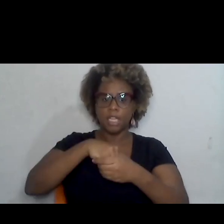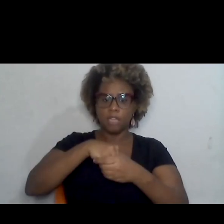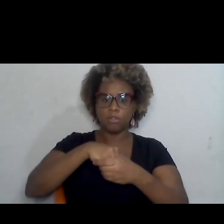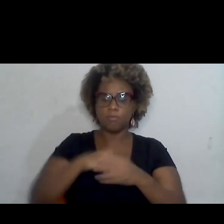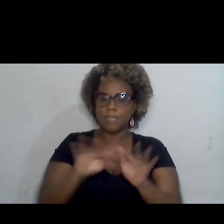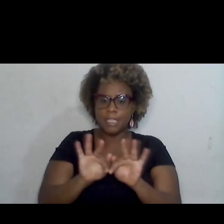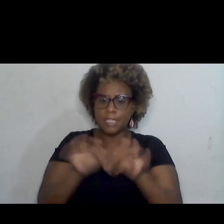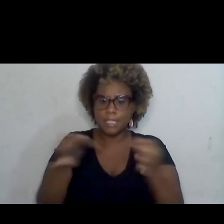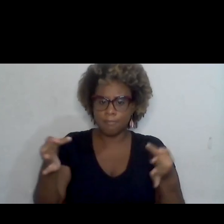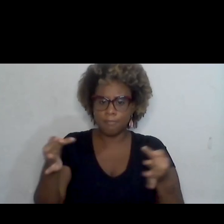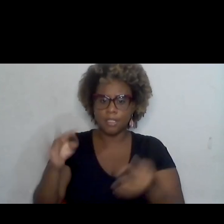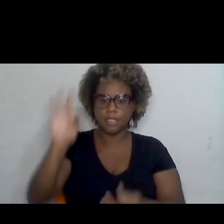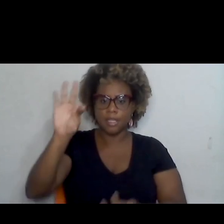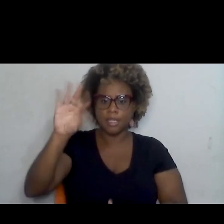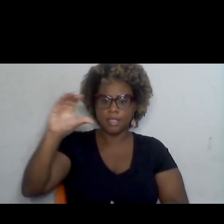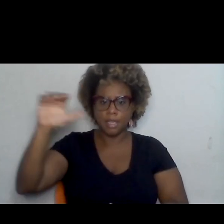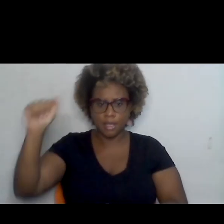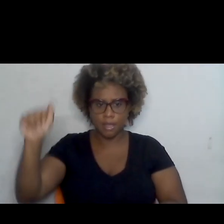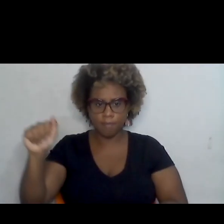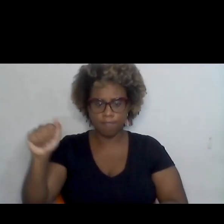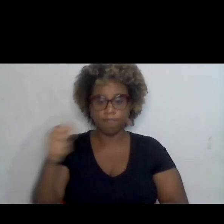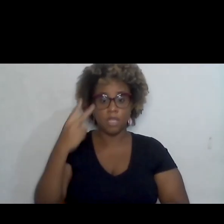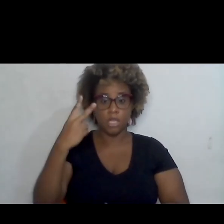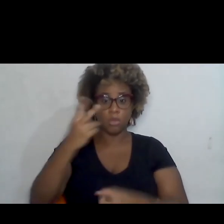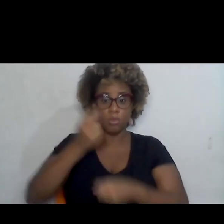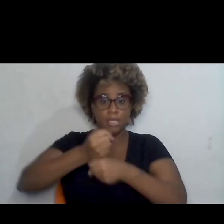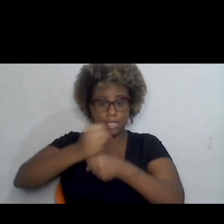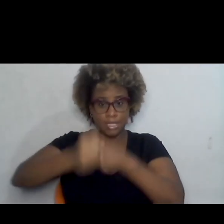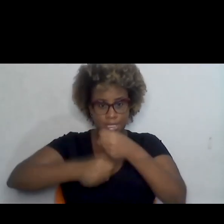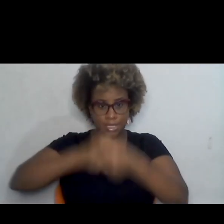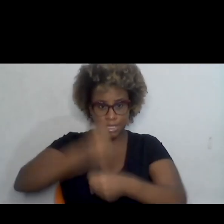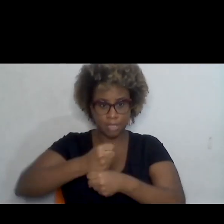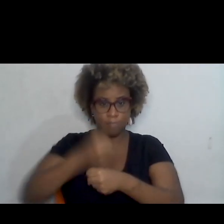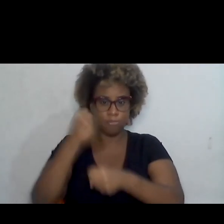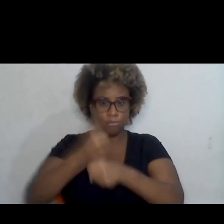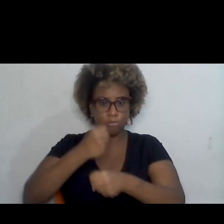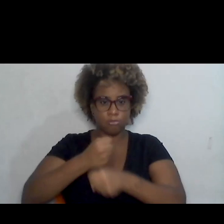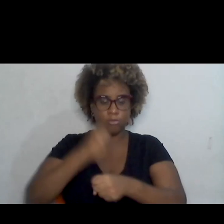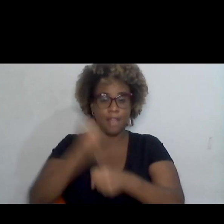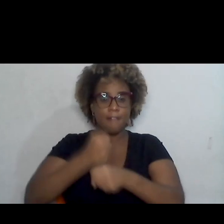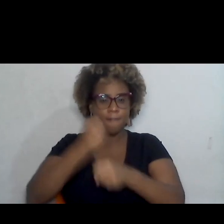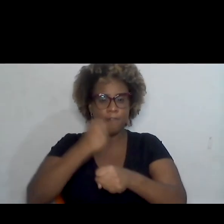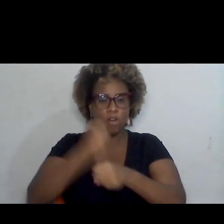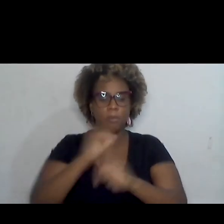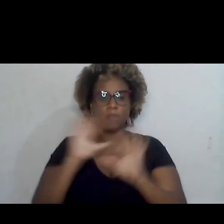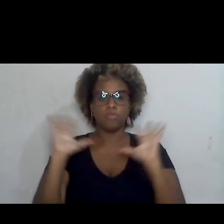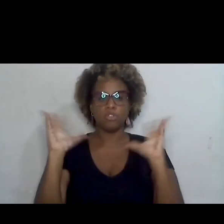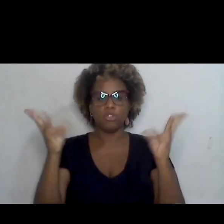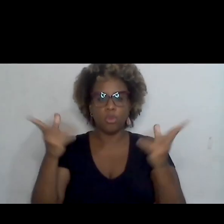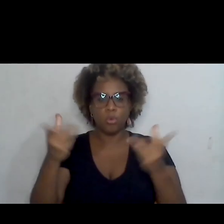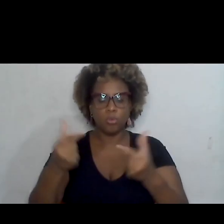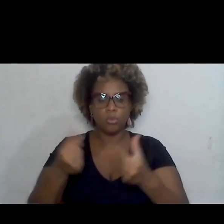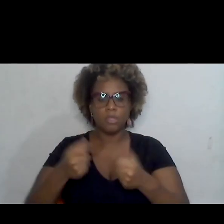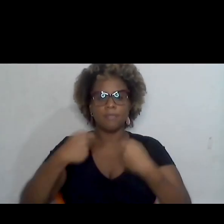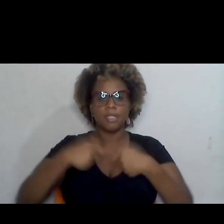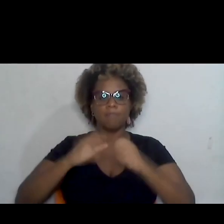reforma que deve durar em torno de 2 anos, porque é uma requalificação de toda a sala principal, readaptando todas as